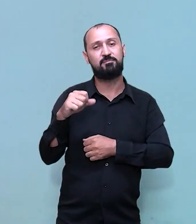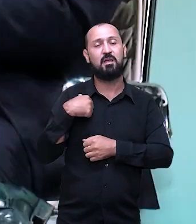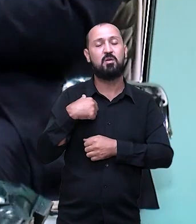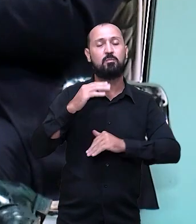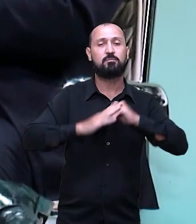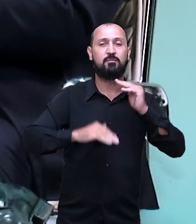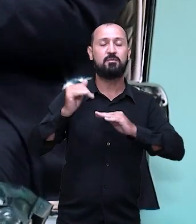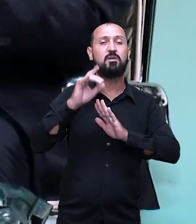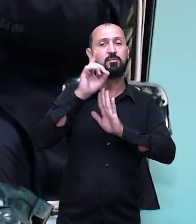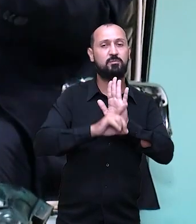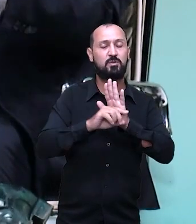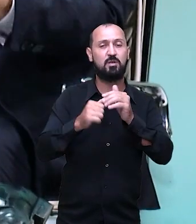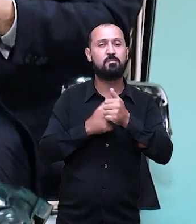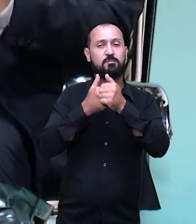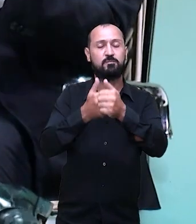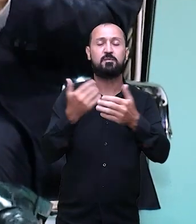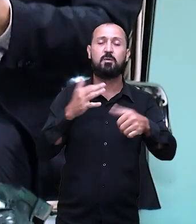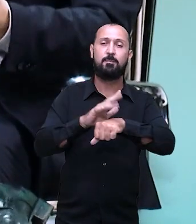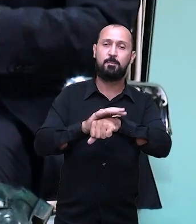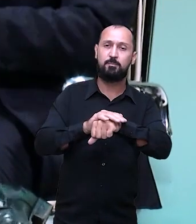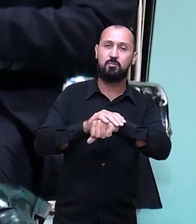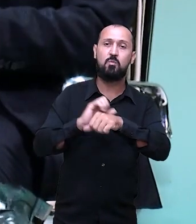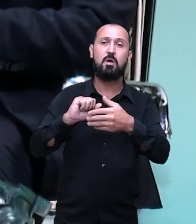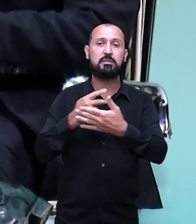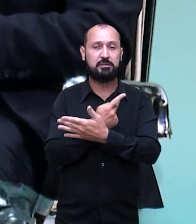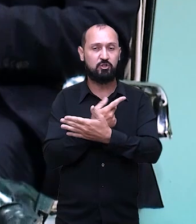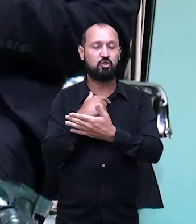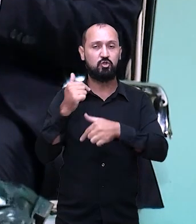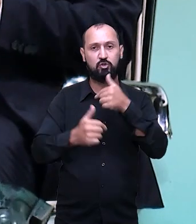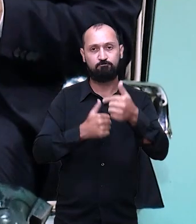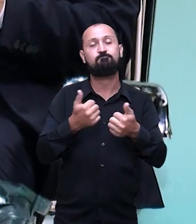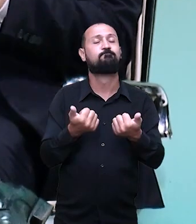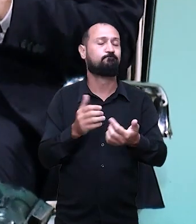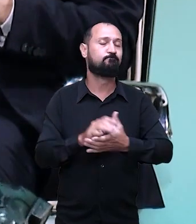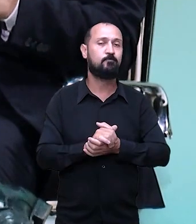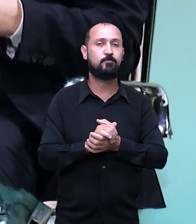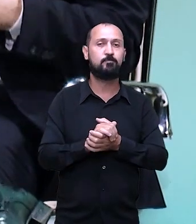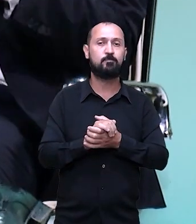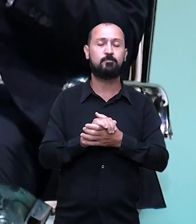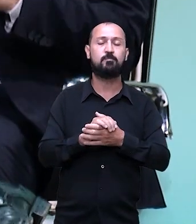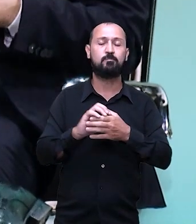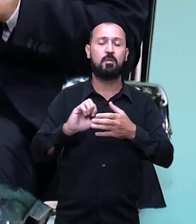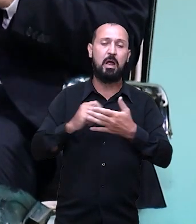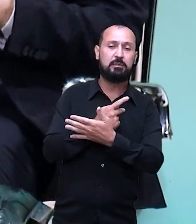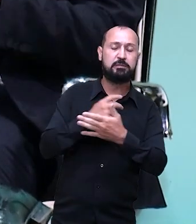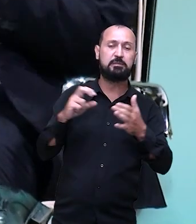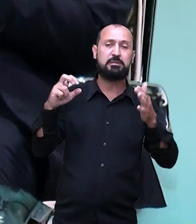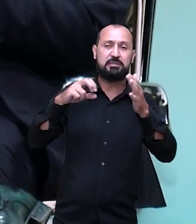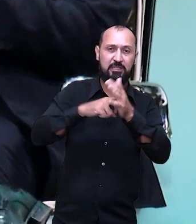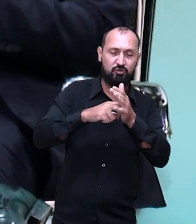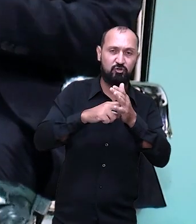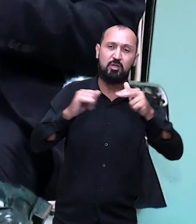multa é pesada. Exatamente. A fiscalização como um todo, ela é pesada. As empresas são obrigadas a fazer todos os planos de segurança